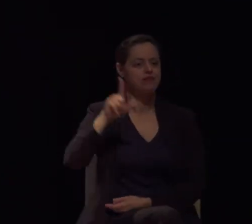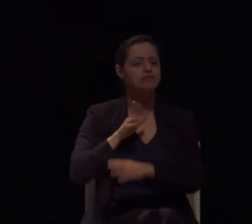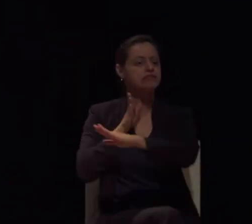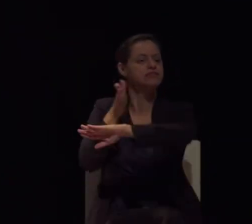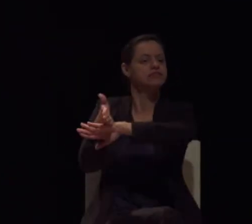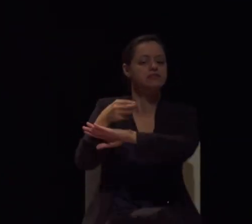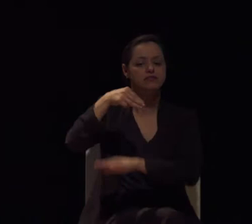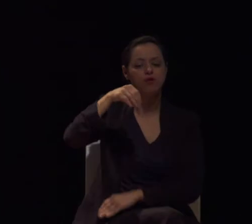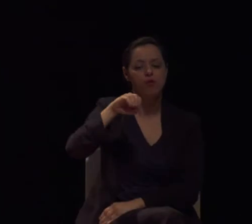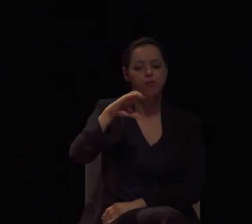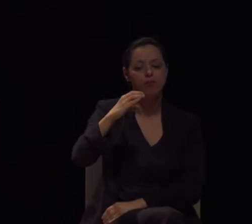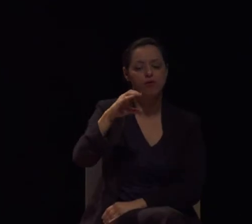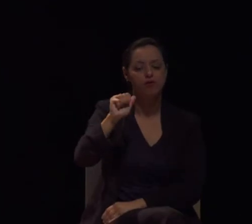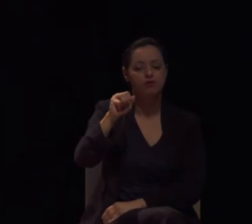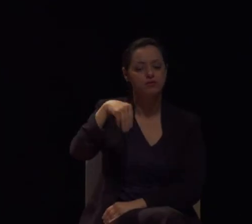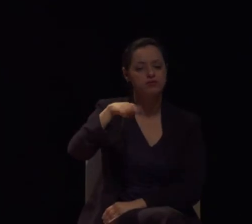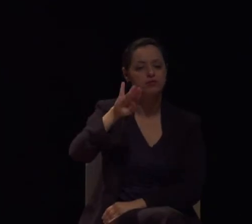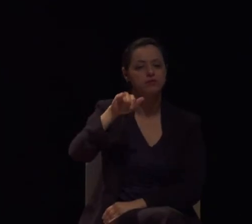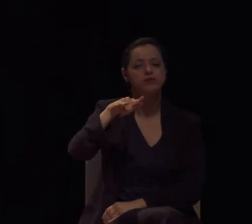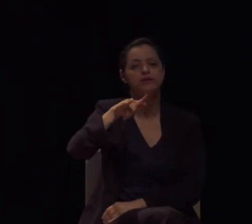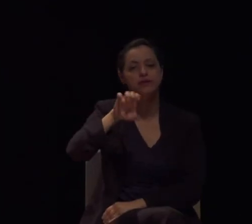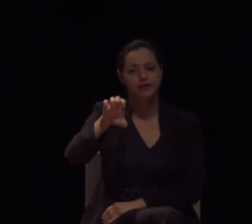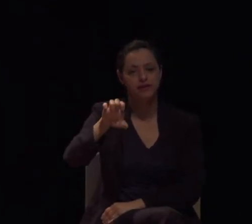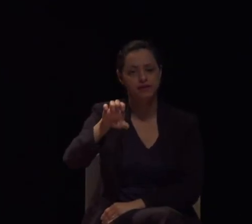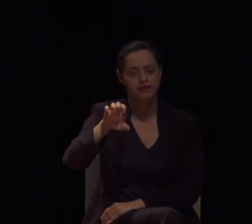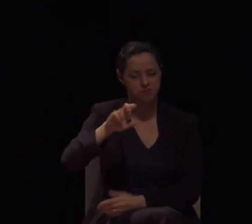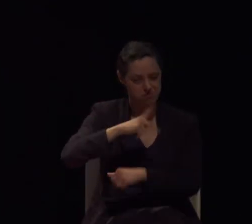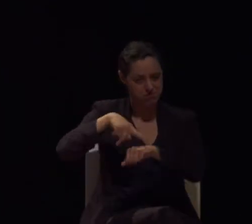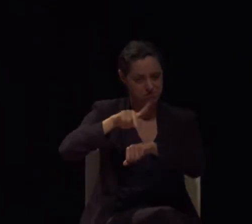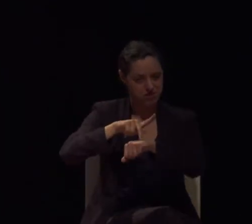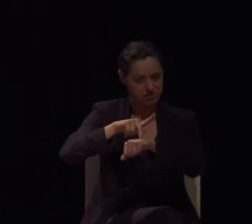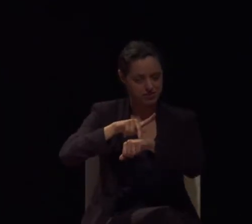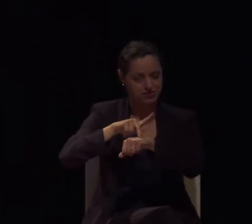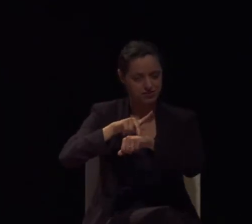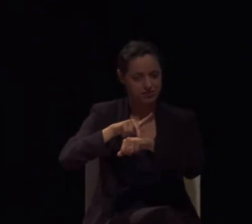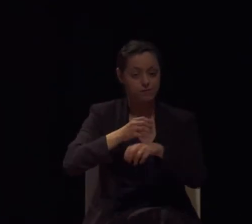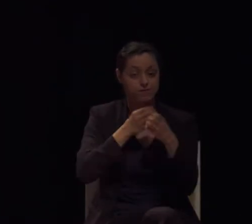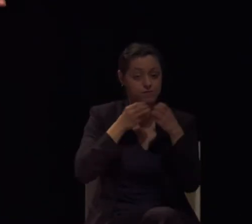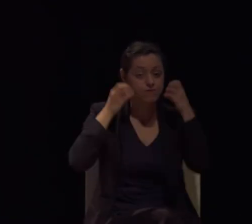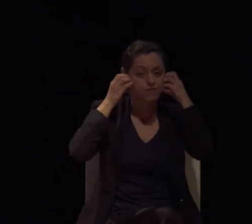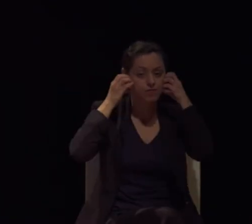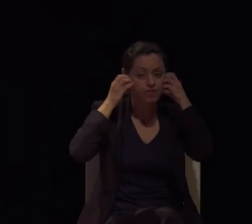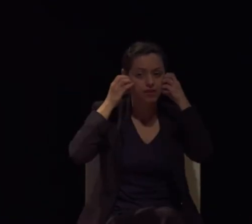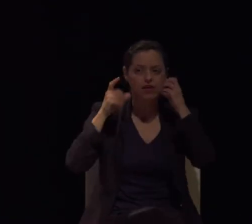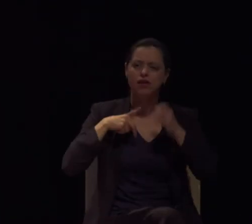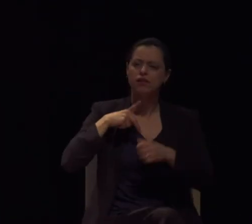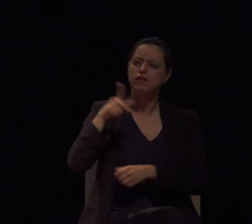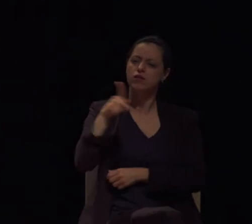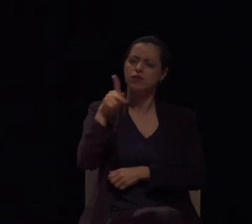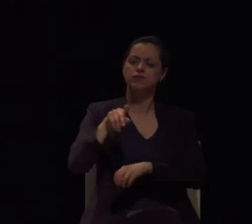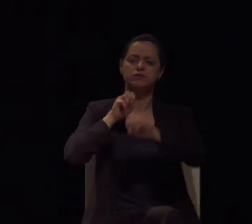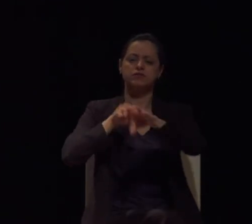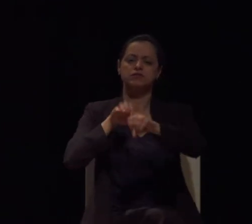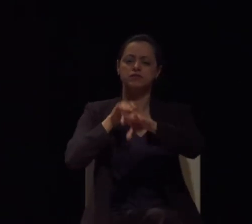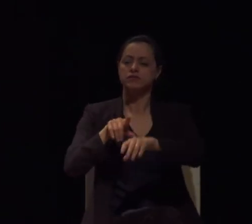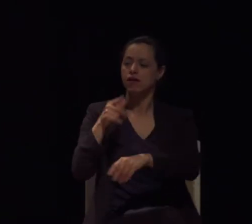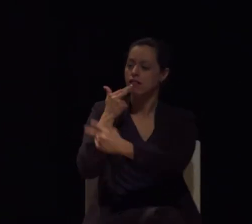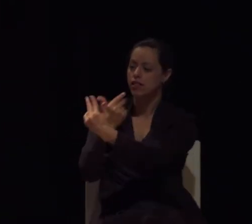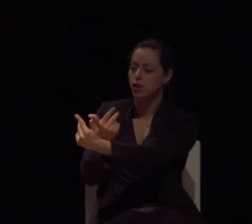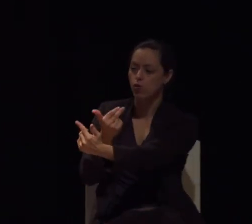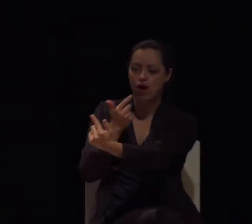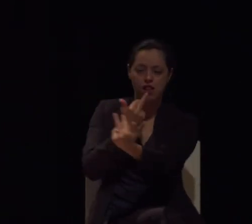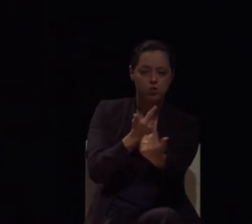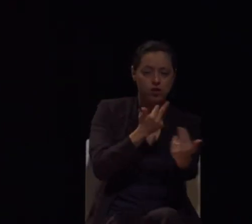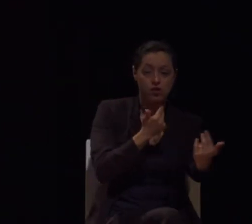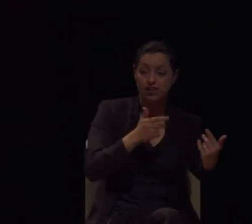pula você vai encontrar cinco línguas na mesma sala e o professor lá respeitando todas